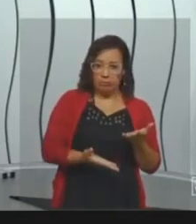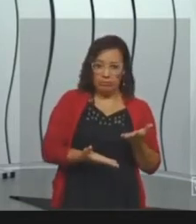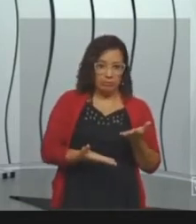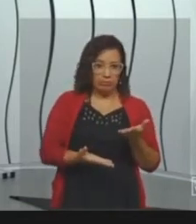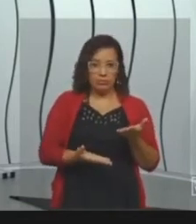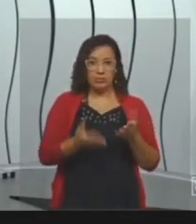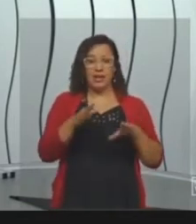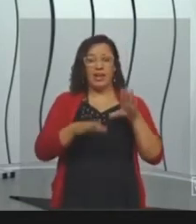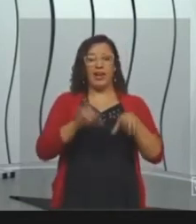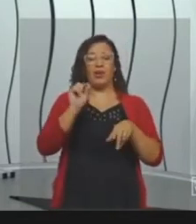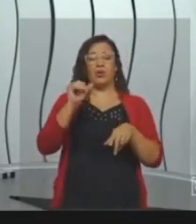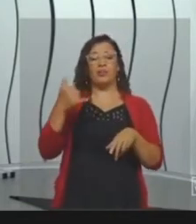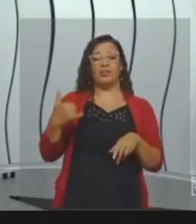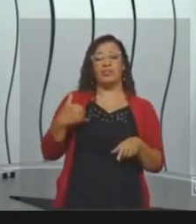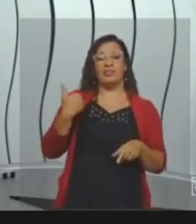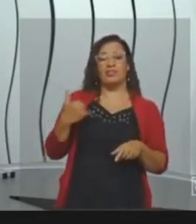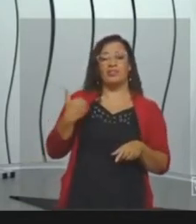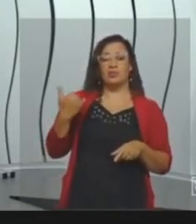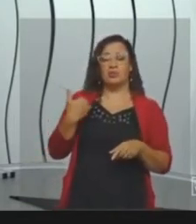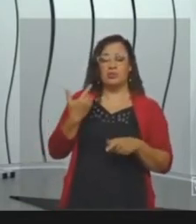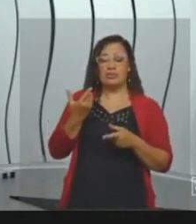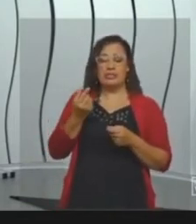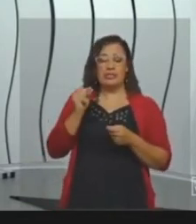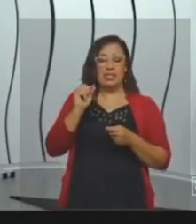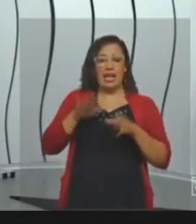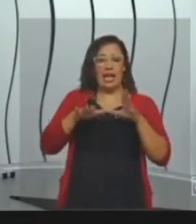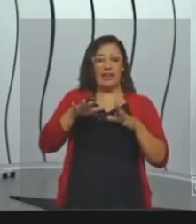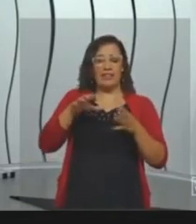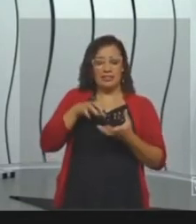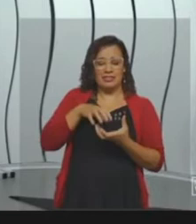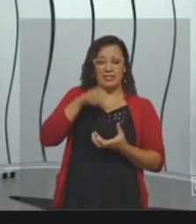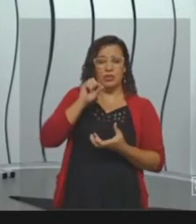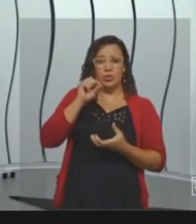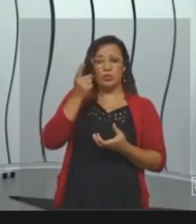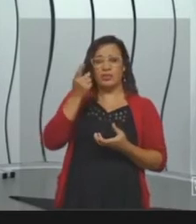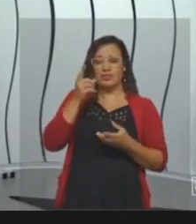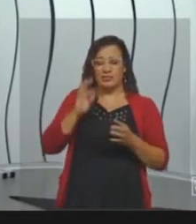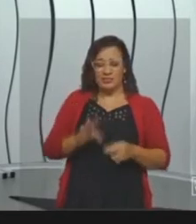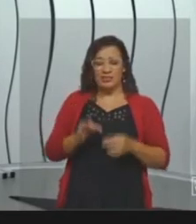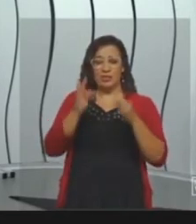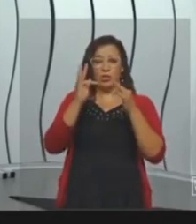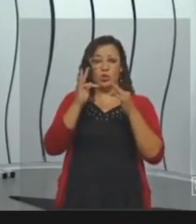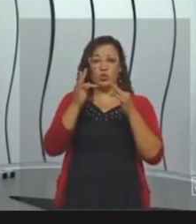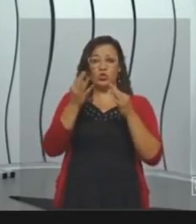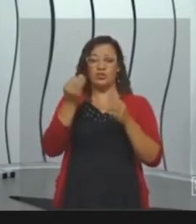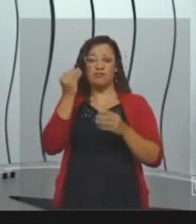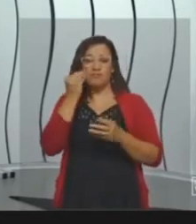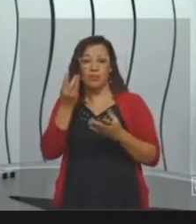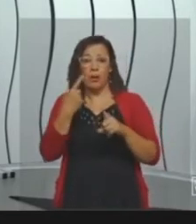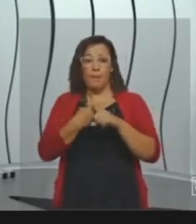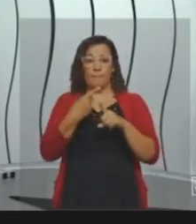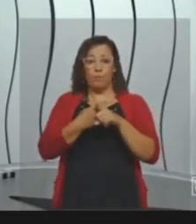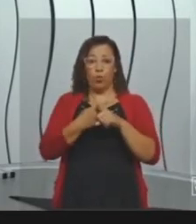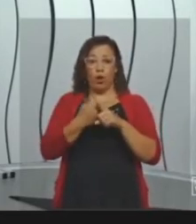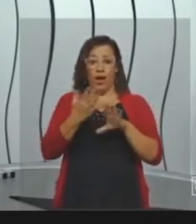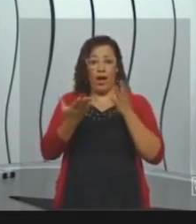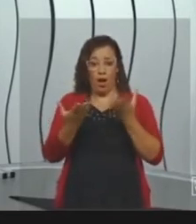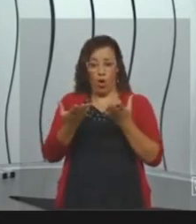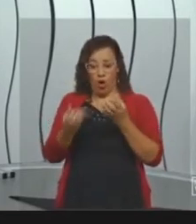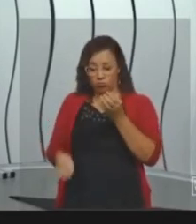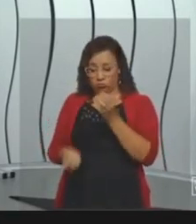estão numa idade que para elas é um pouco mais difícil acompanhar a tecnologia. Por quê? As profissões novas que